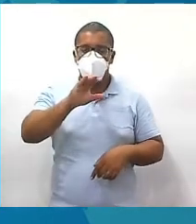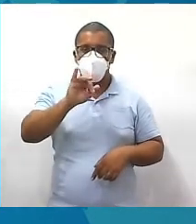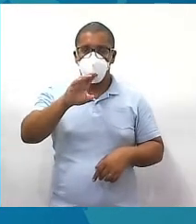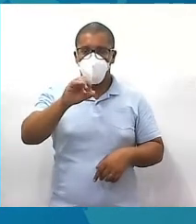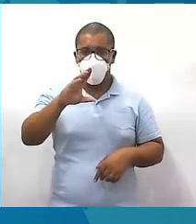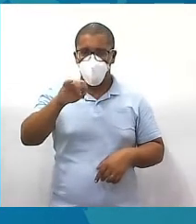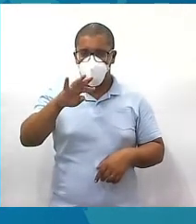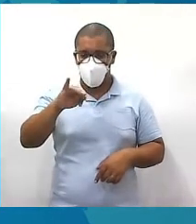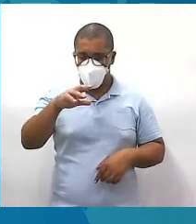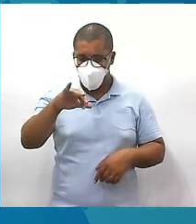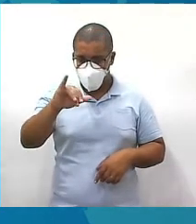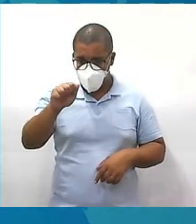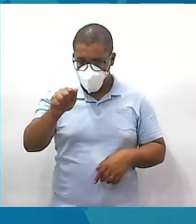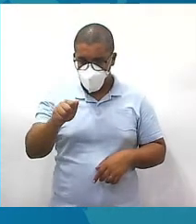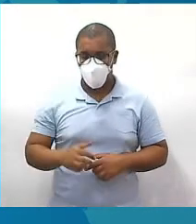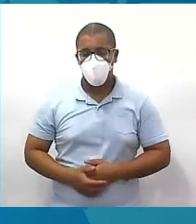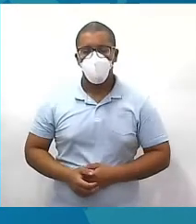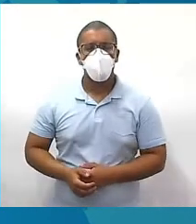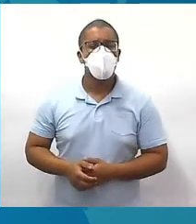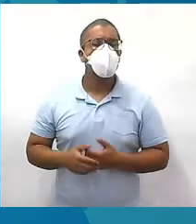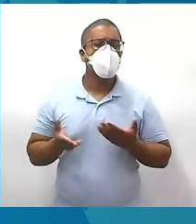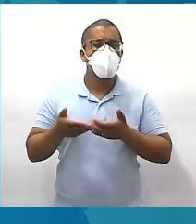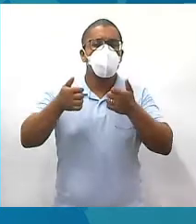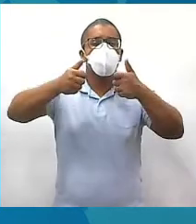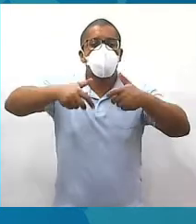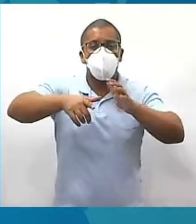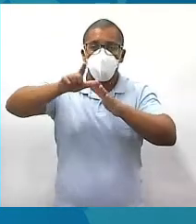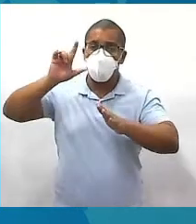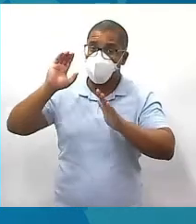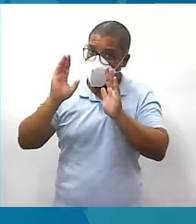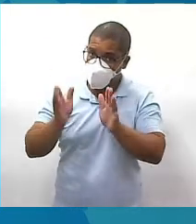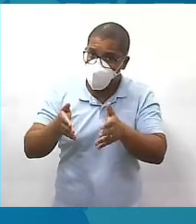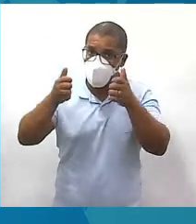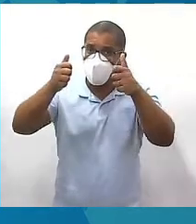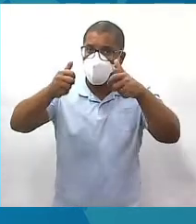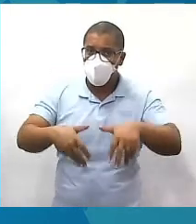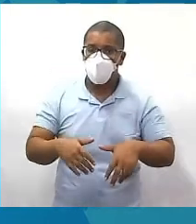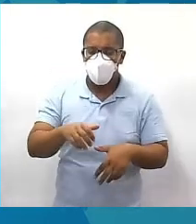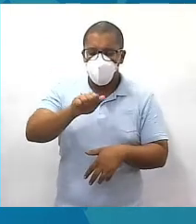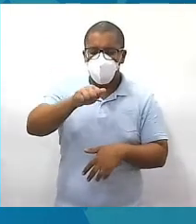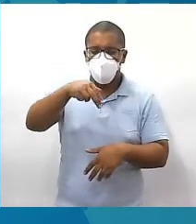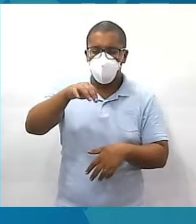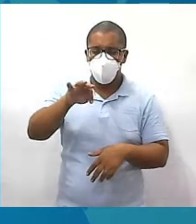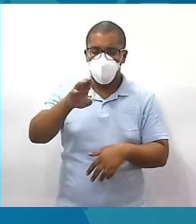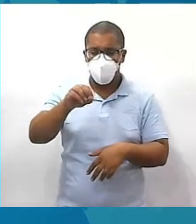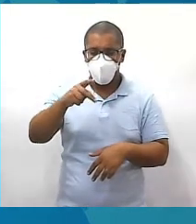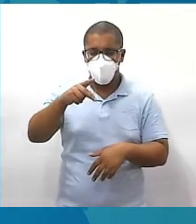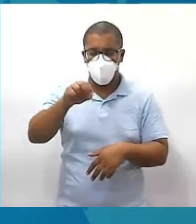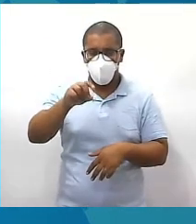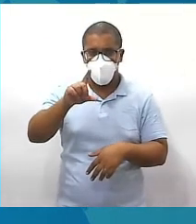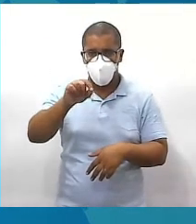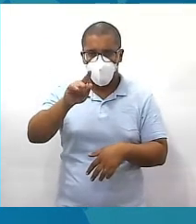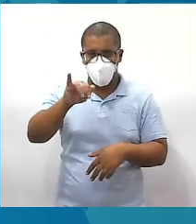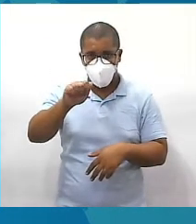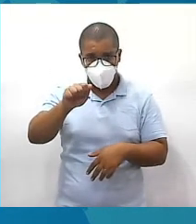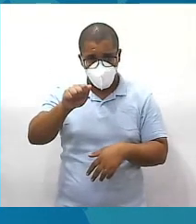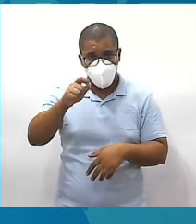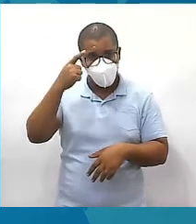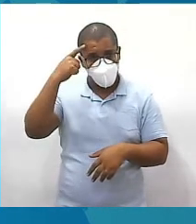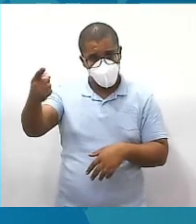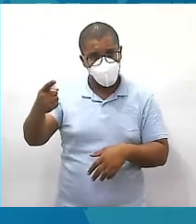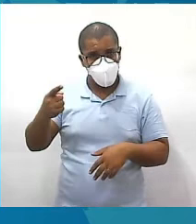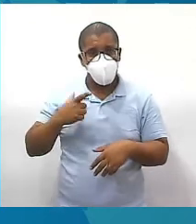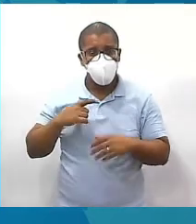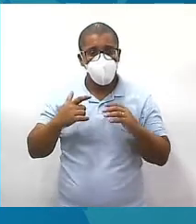vem comigo que a gente vai falar sobre aquele termo que a gente usou lá de antropologia para vocês, tá? Se essa